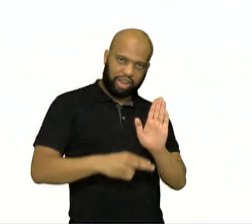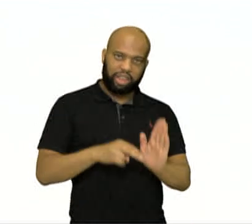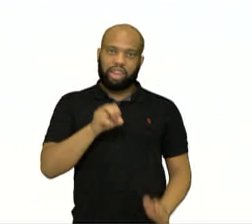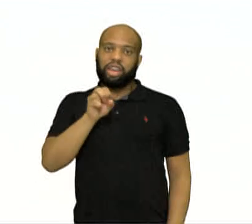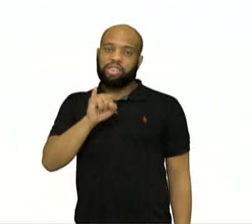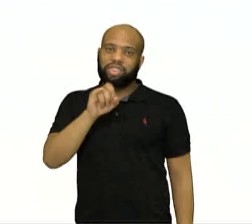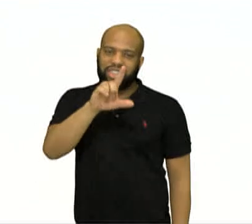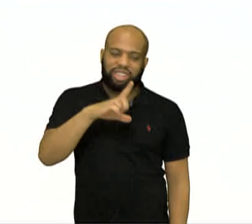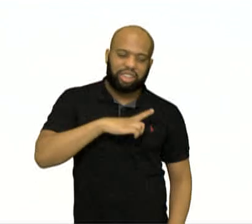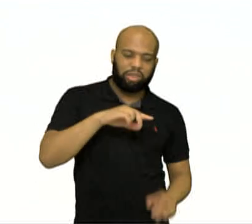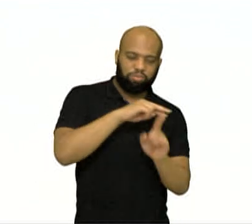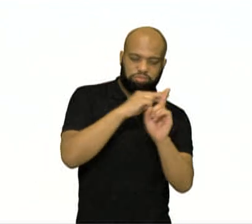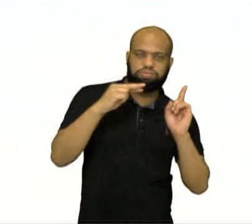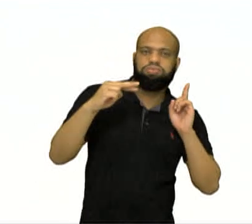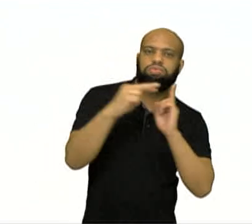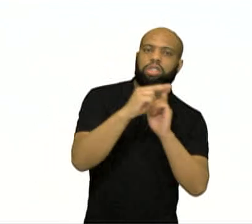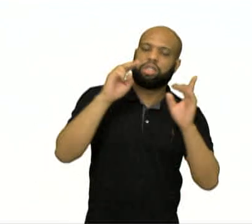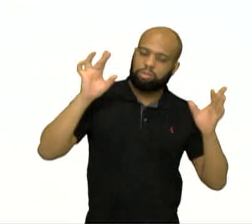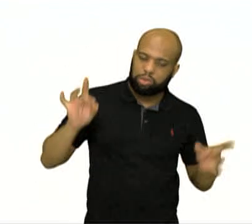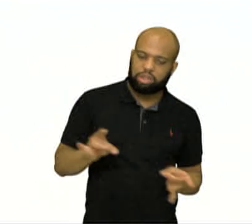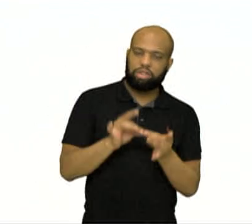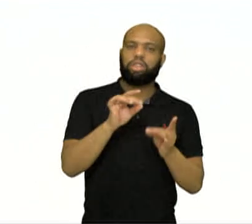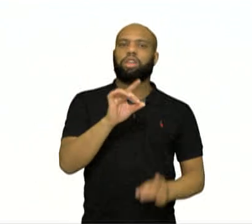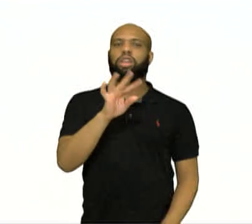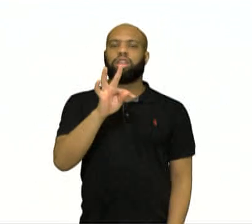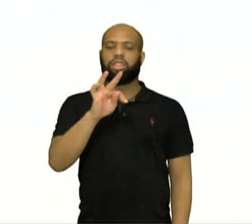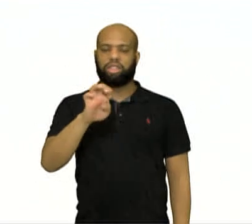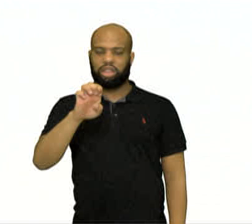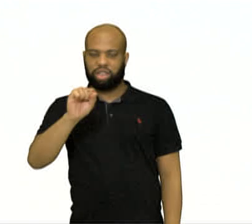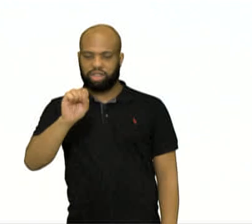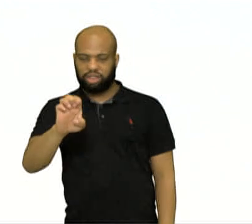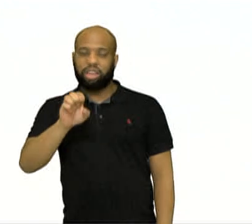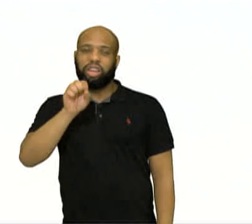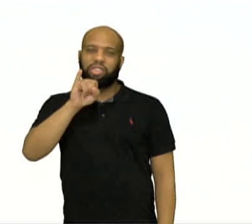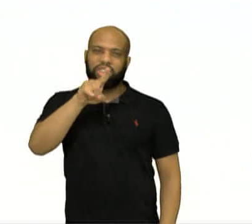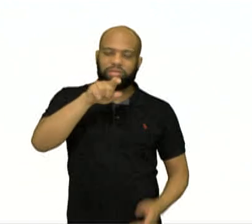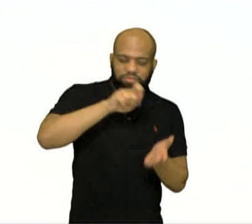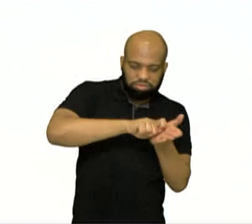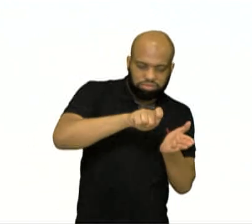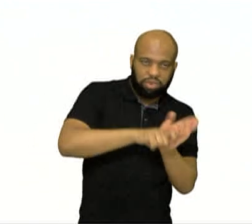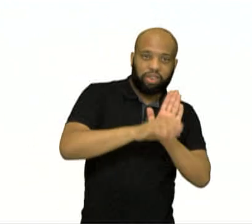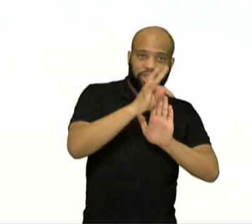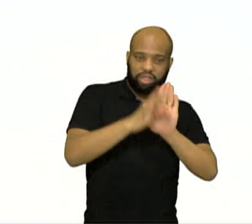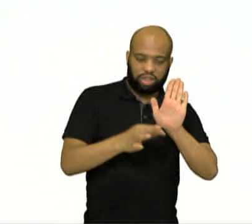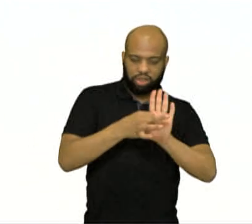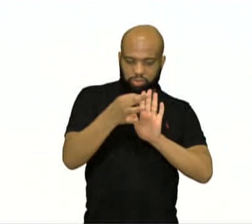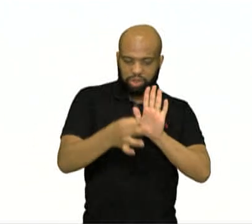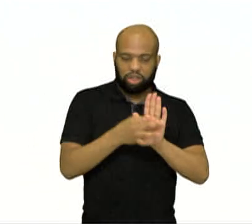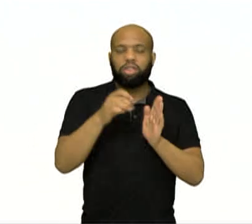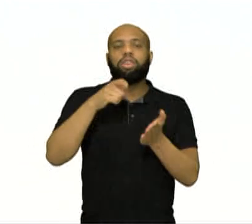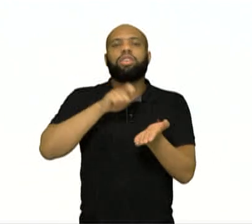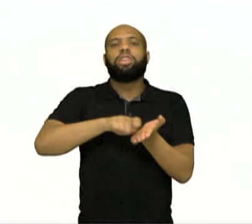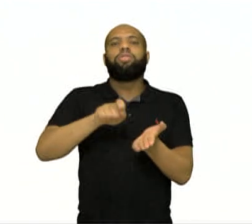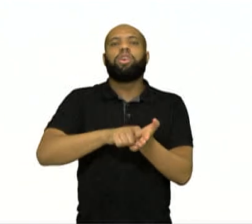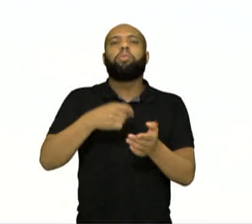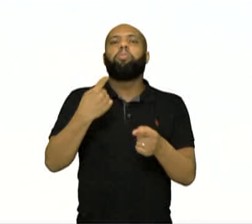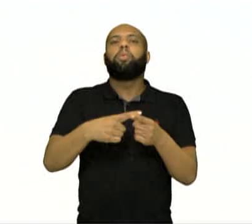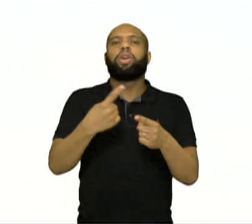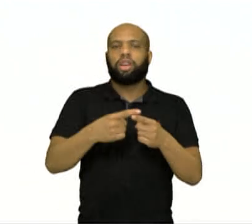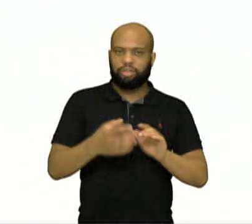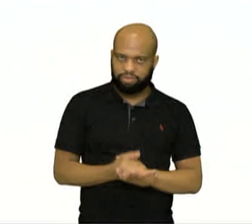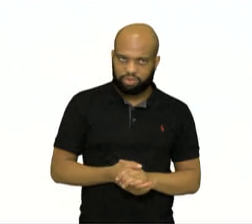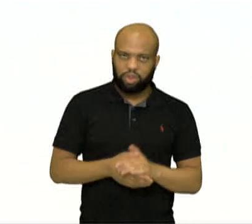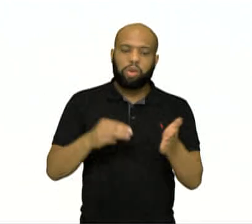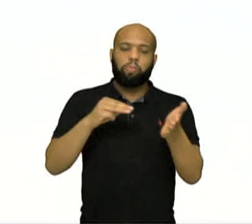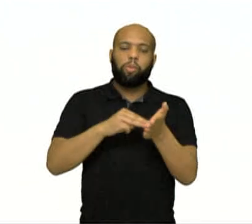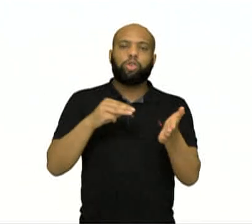posição assumida, a sua tese. Quando você escreve um artigo de opinião, você vai escrever ele para quê? Você